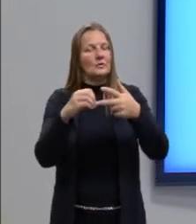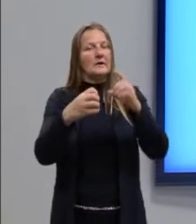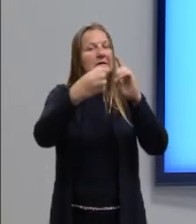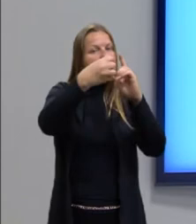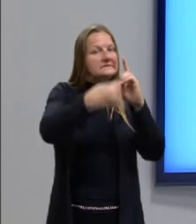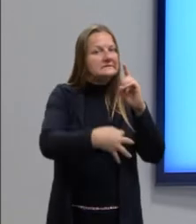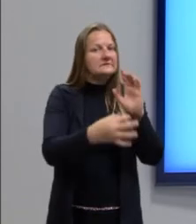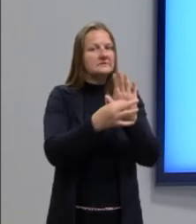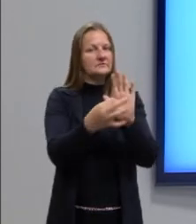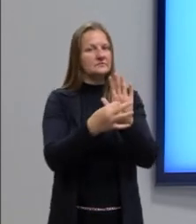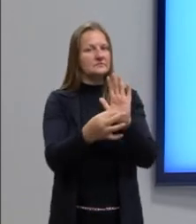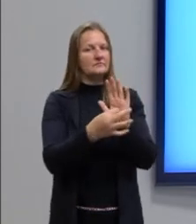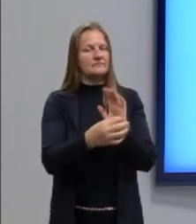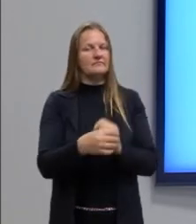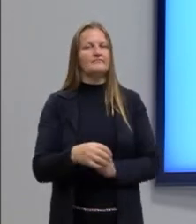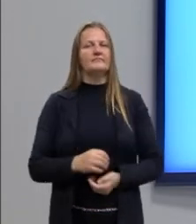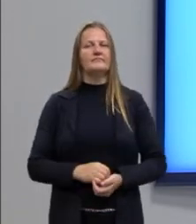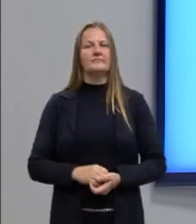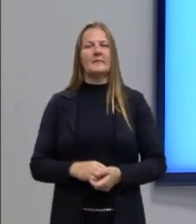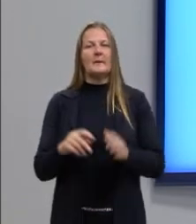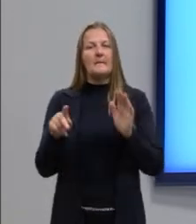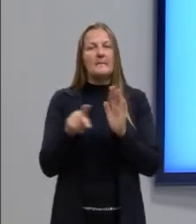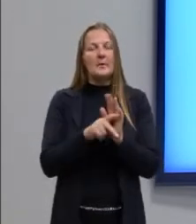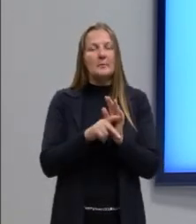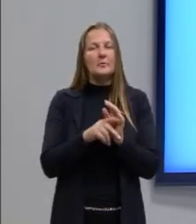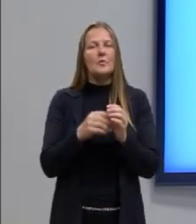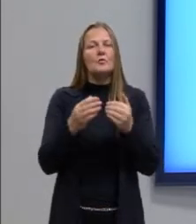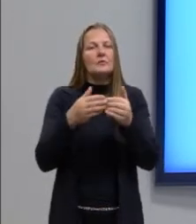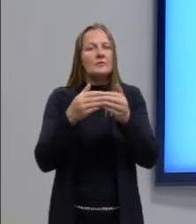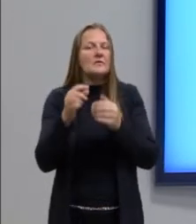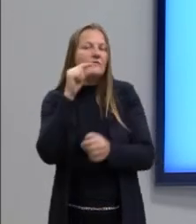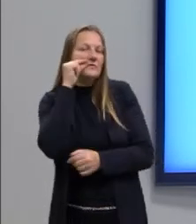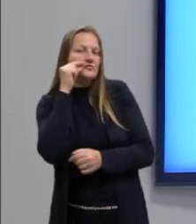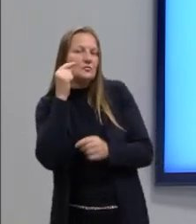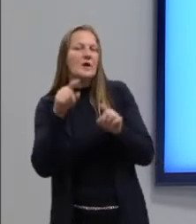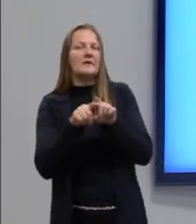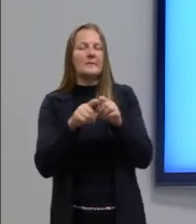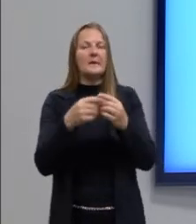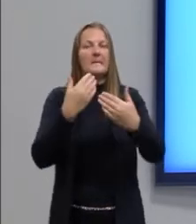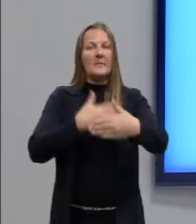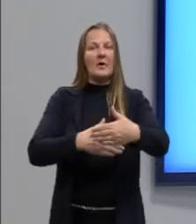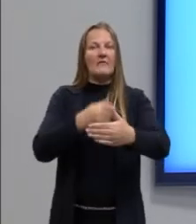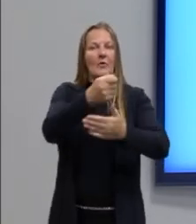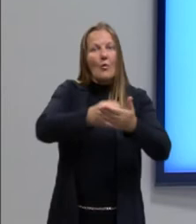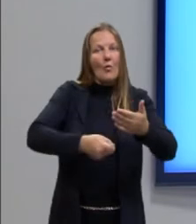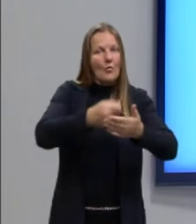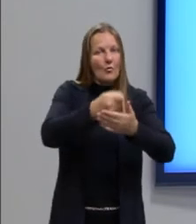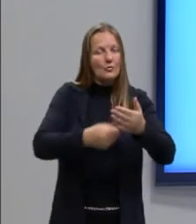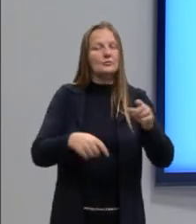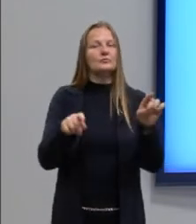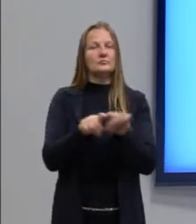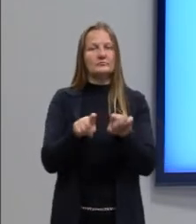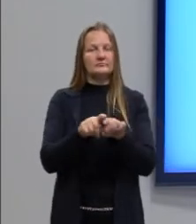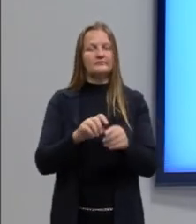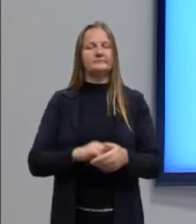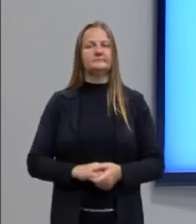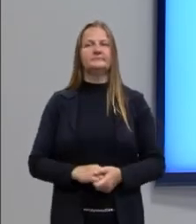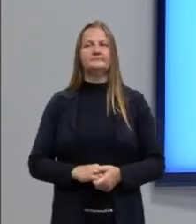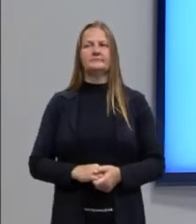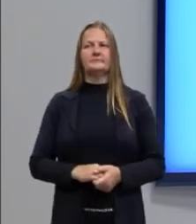argumentativo que é o texto do Enem e de Outros tantos vestibulares e provas de concurso também então